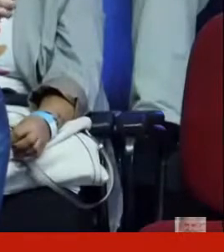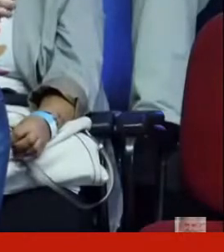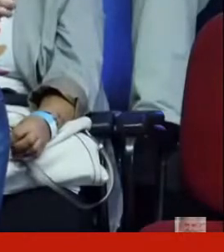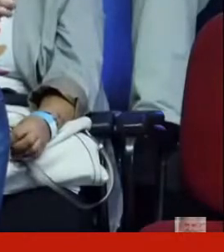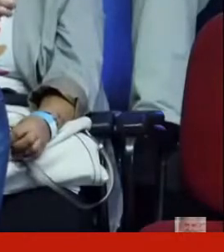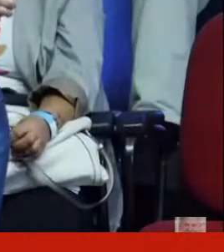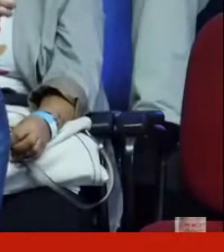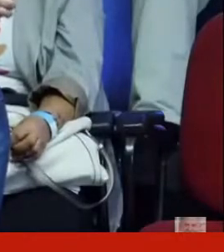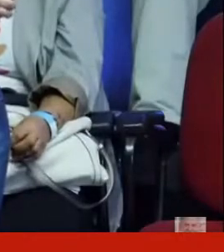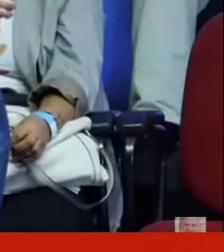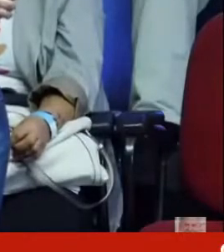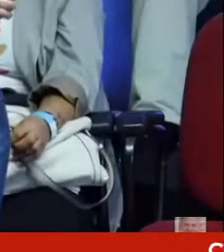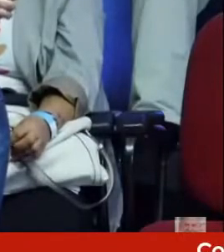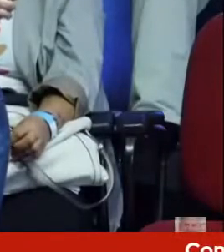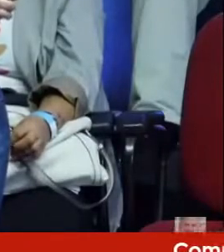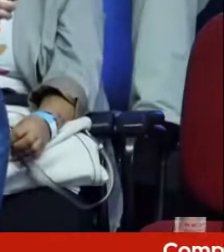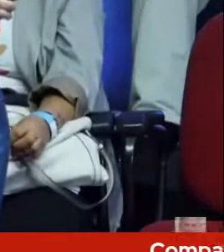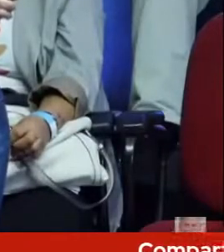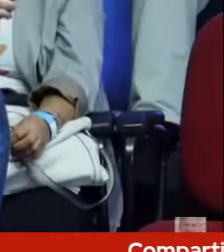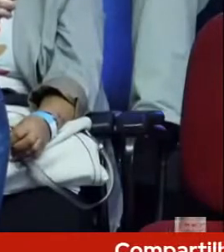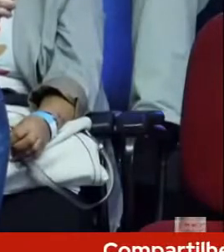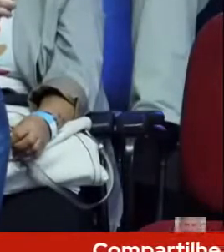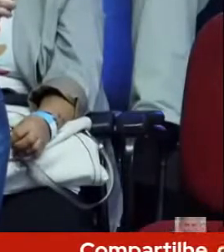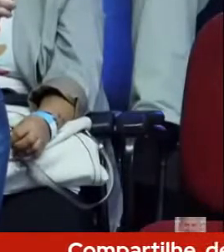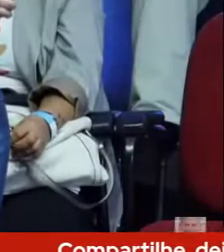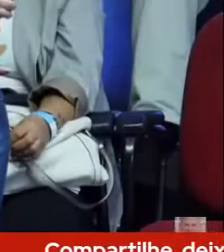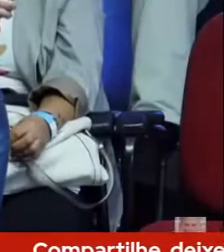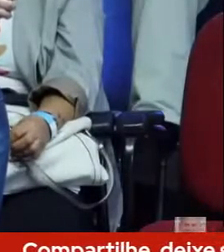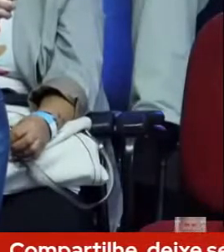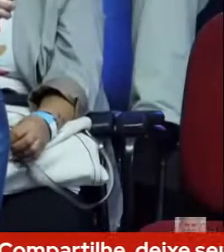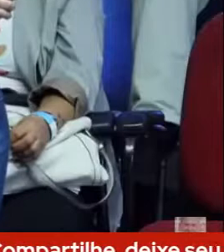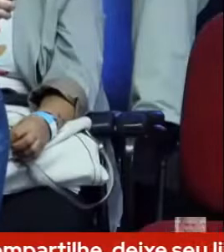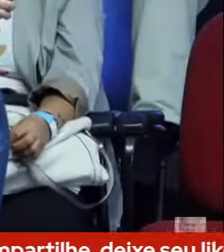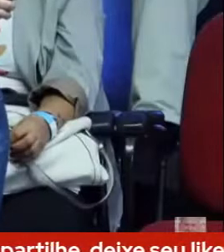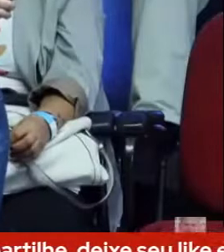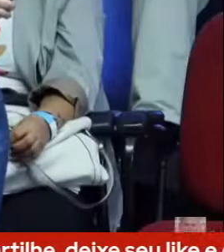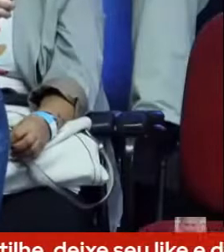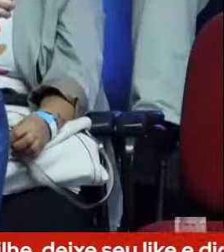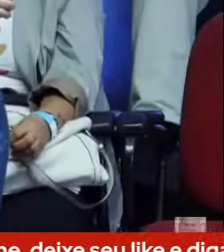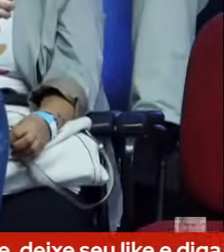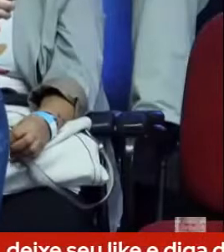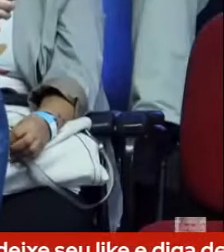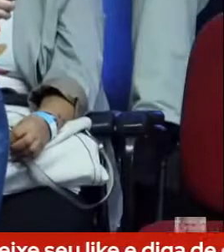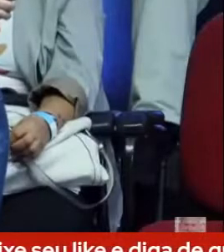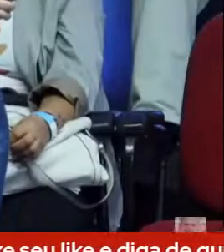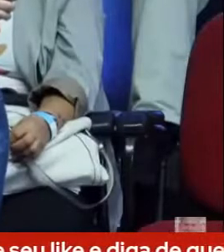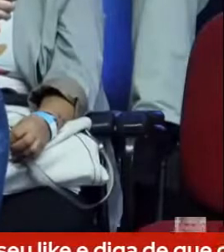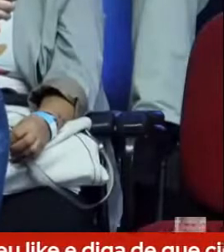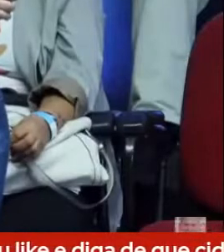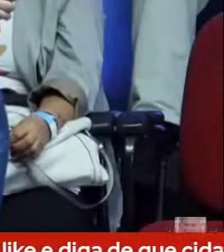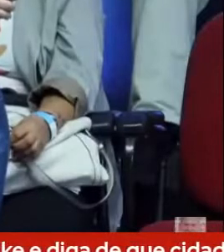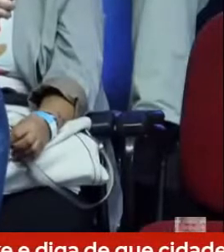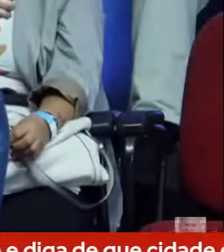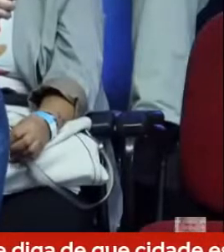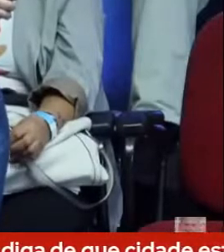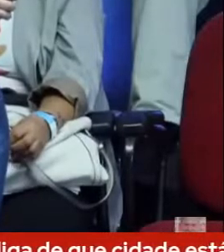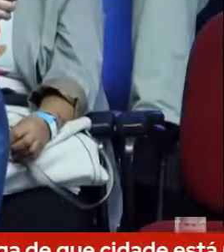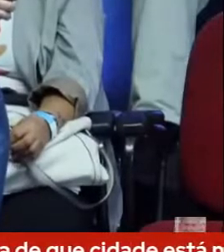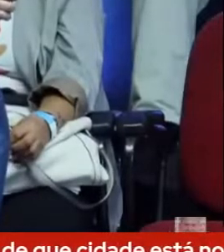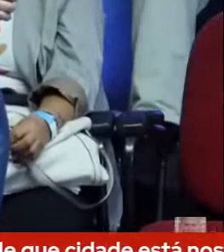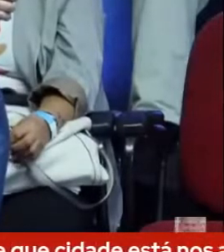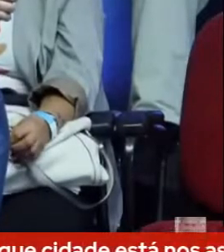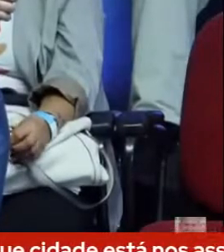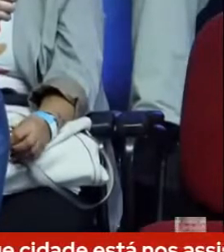ponto de vista dos direitos, não é a imprensa que vai falar por nós. Eles querem explorar uma